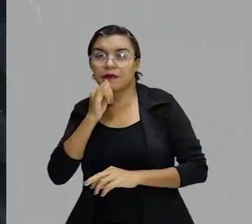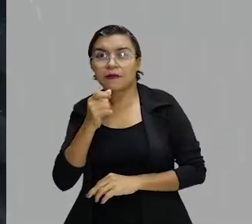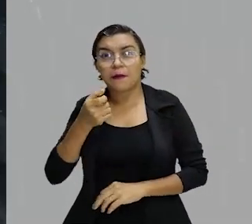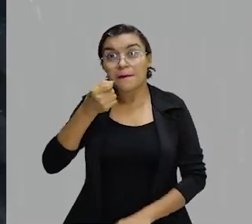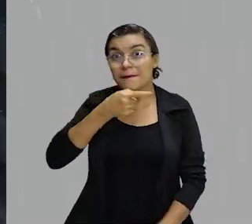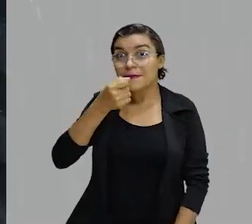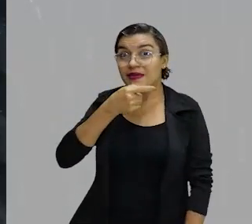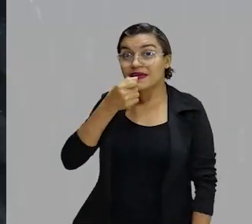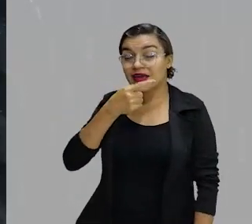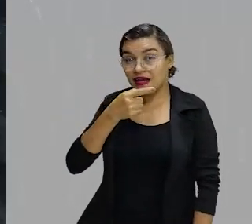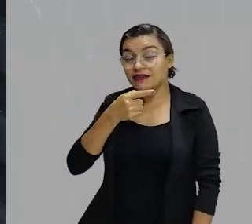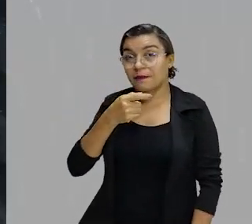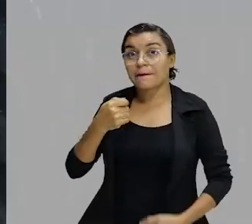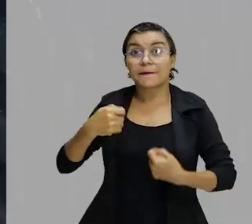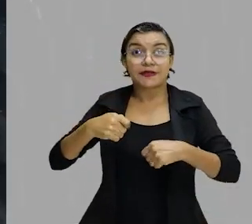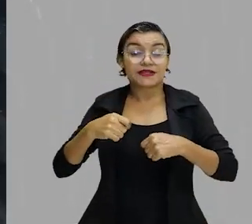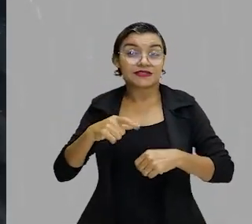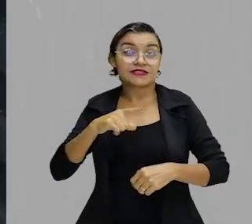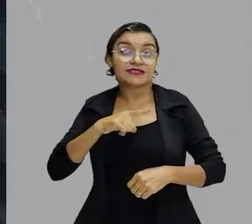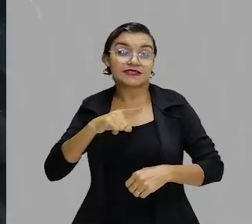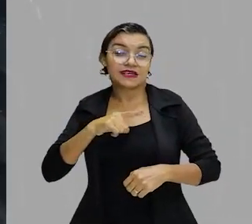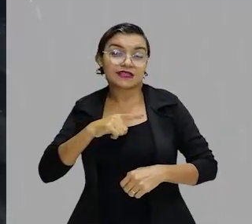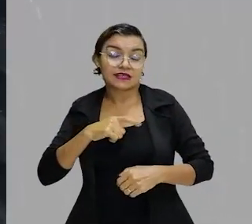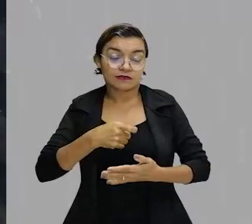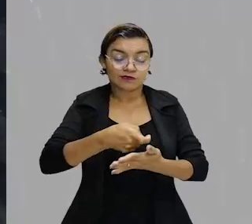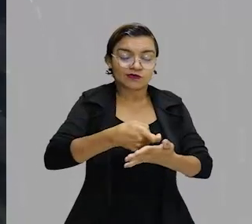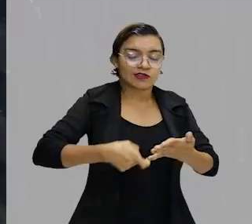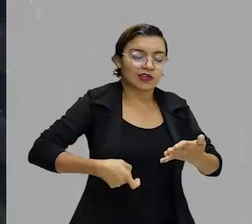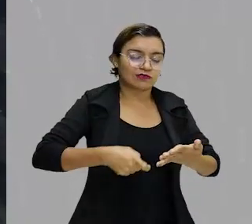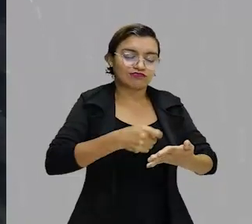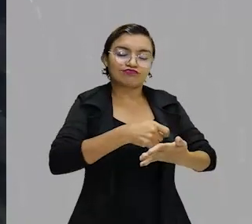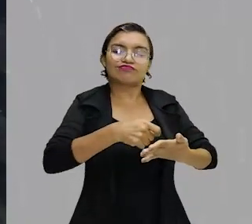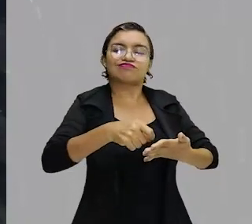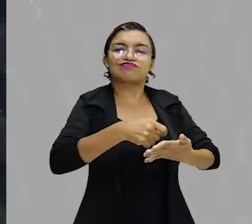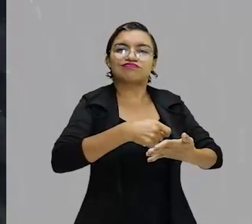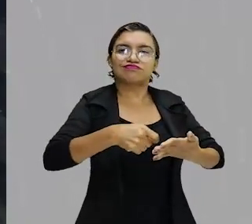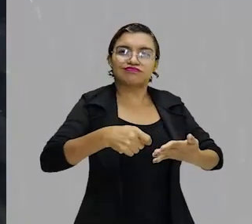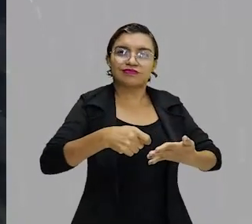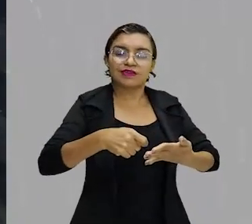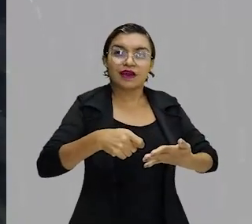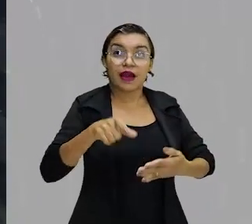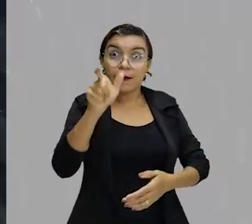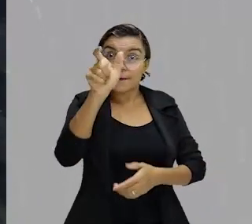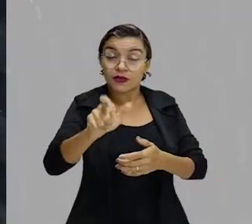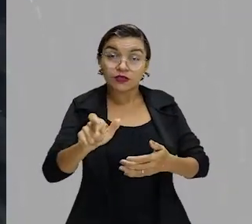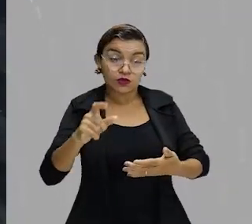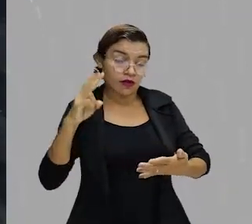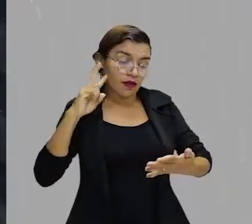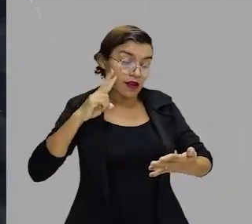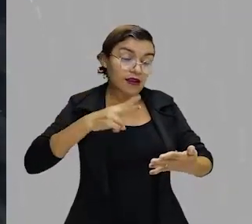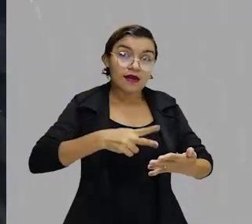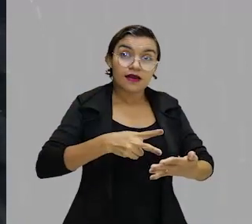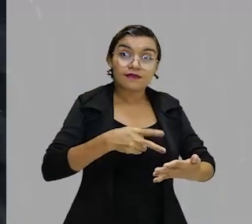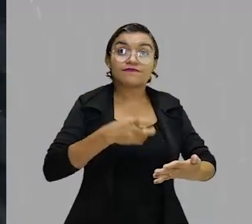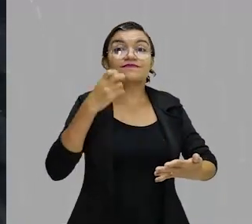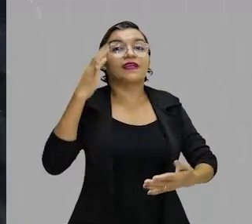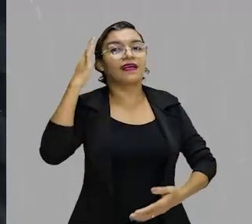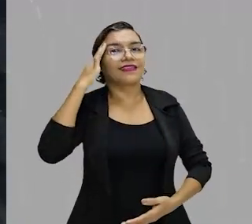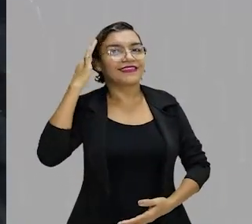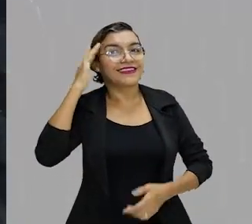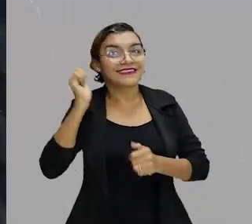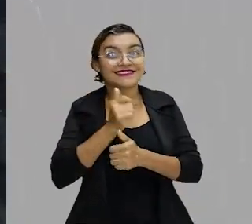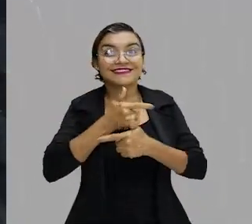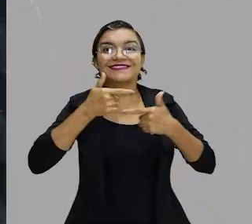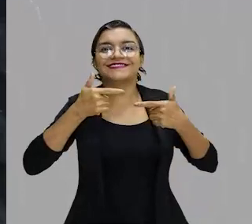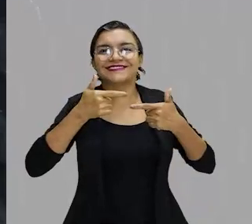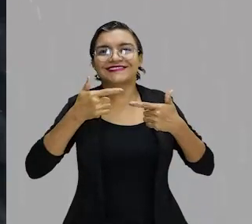Uma piada, você tem que construir aquele texto de maneira que a pessoa, quando ouvir, ela entende e desperta o